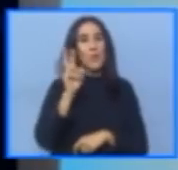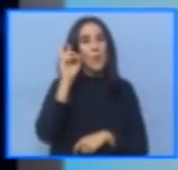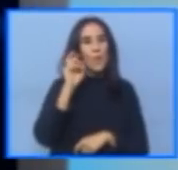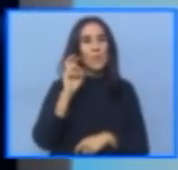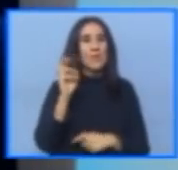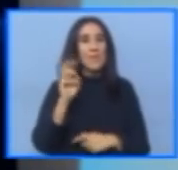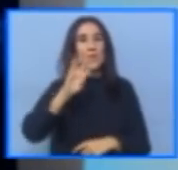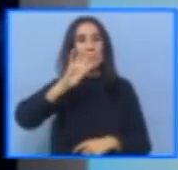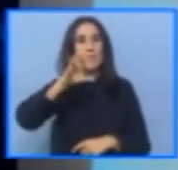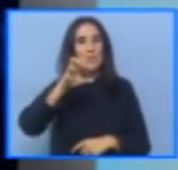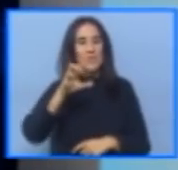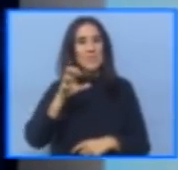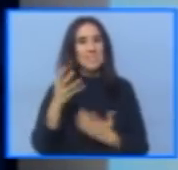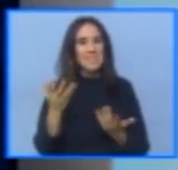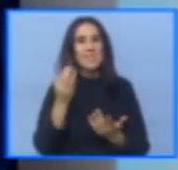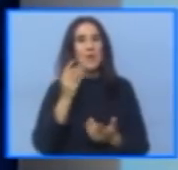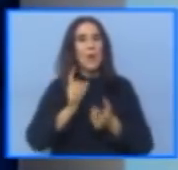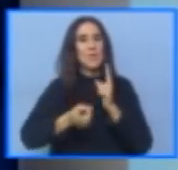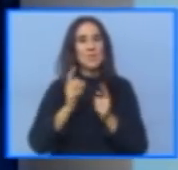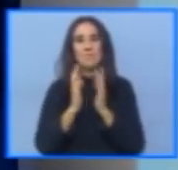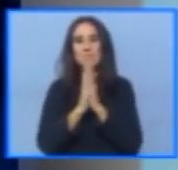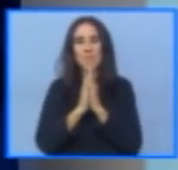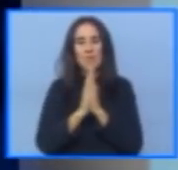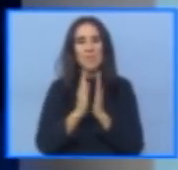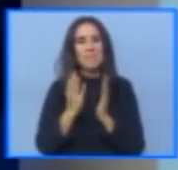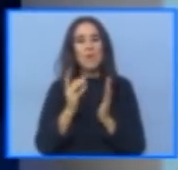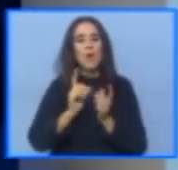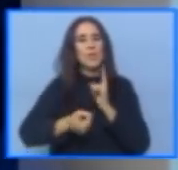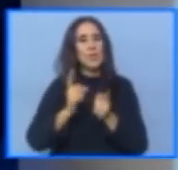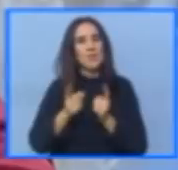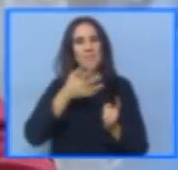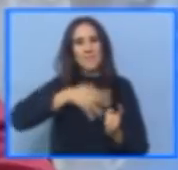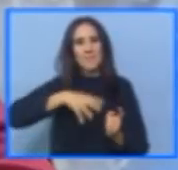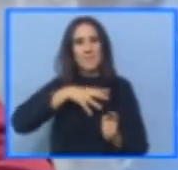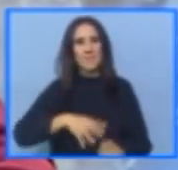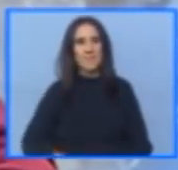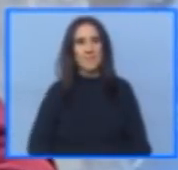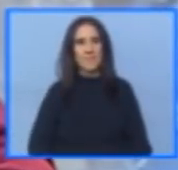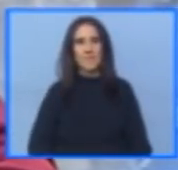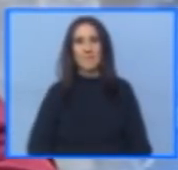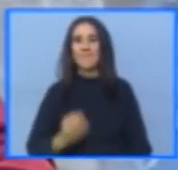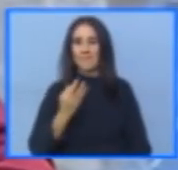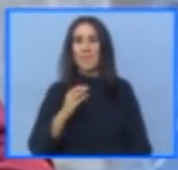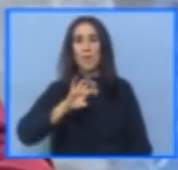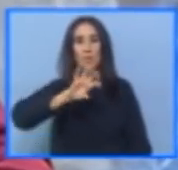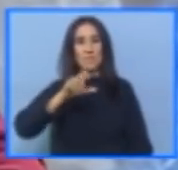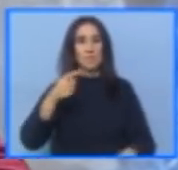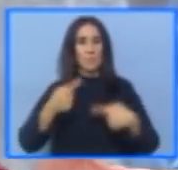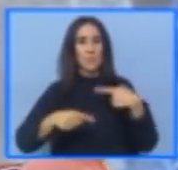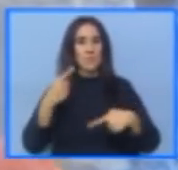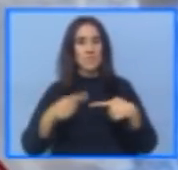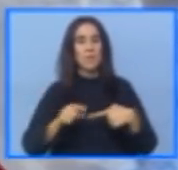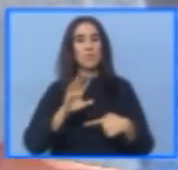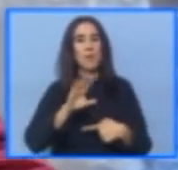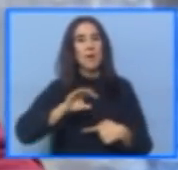regiões, diga-nos essa paróquia como é que se pode configurar. Ela, de facto, pertence ao Concelho de Matosinhos, mas está